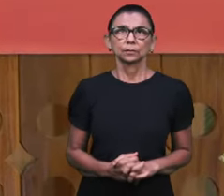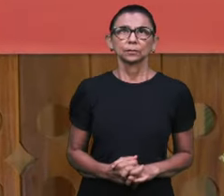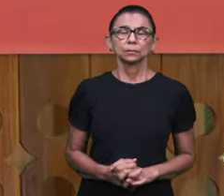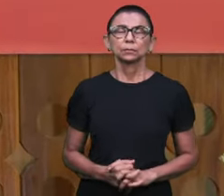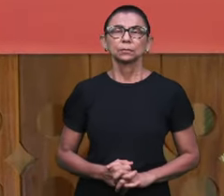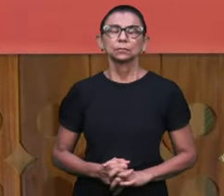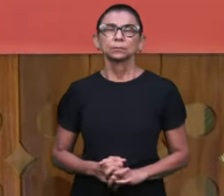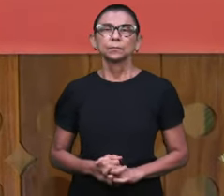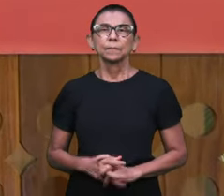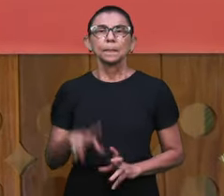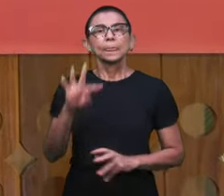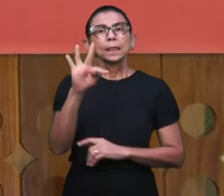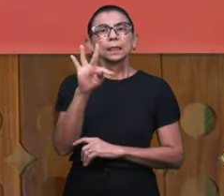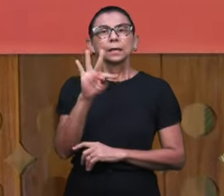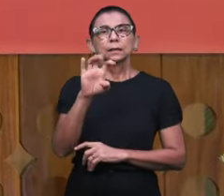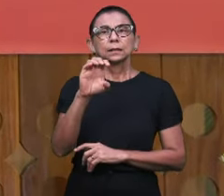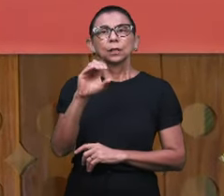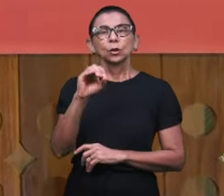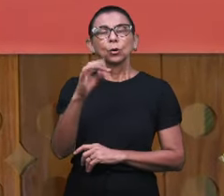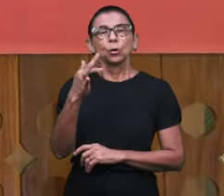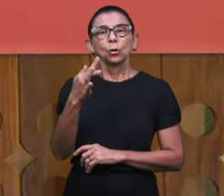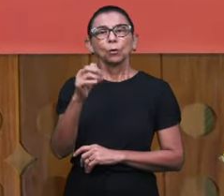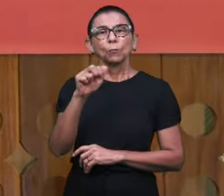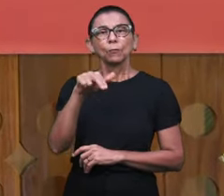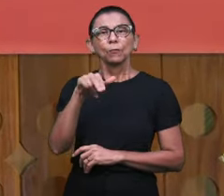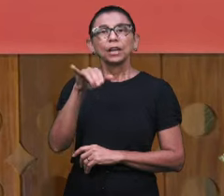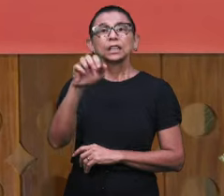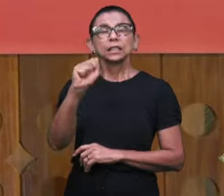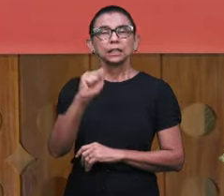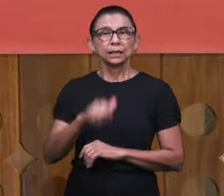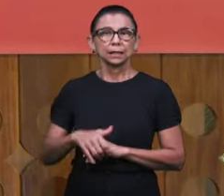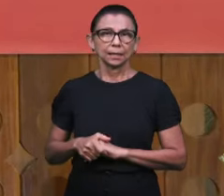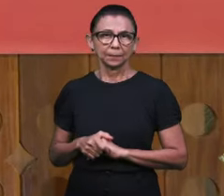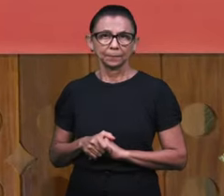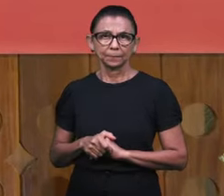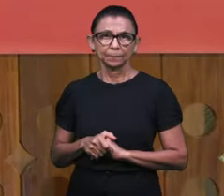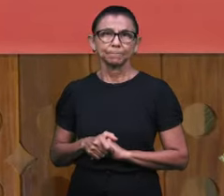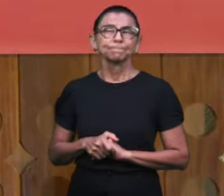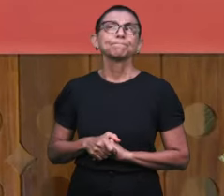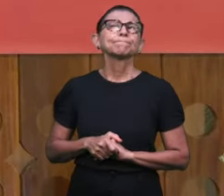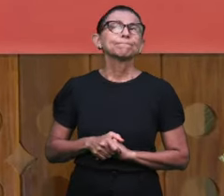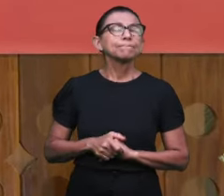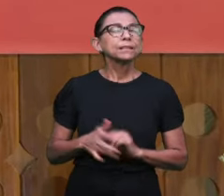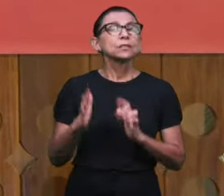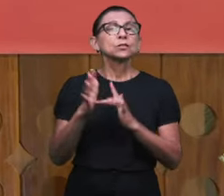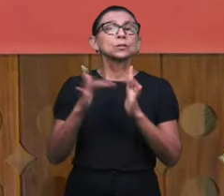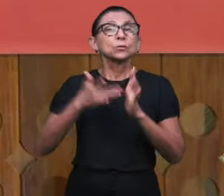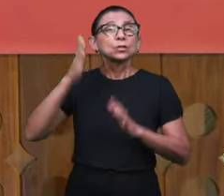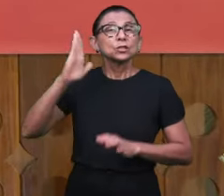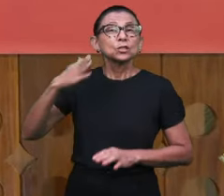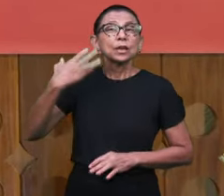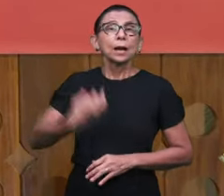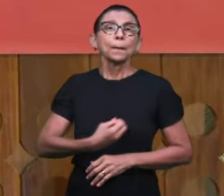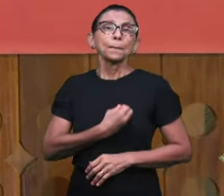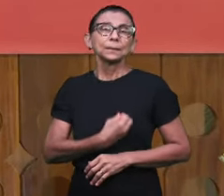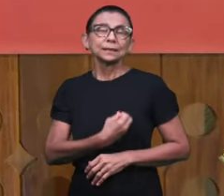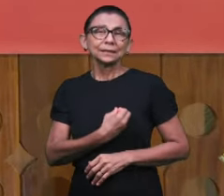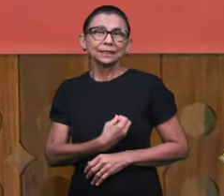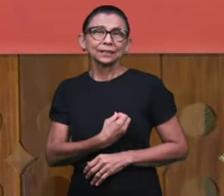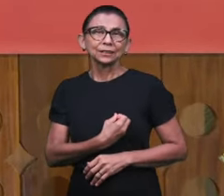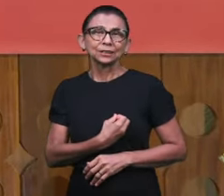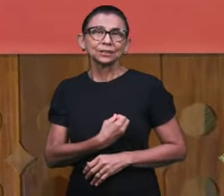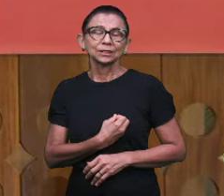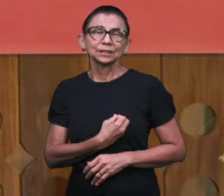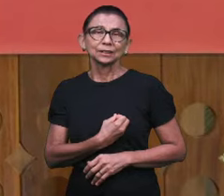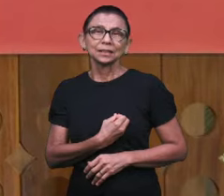teofania, era a presença do Senhor Jesus no Velho Testamento, sem que o povo soubesse que eles